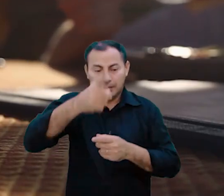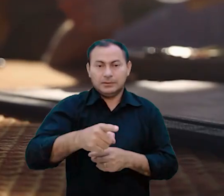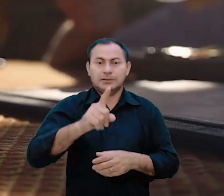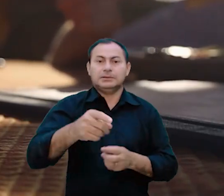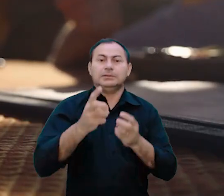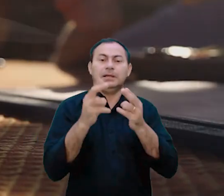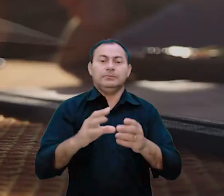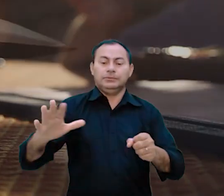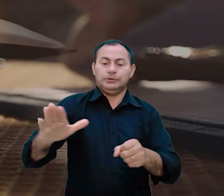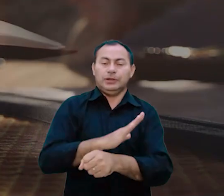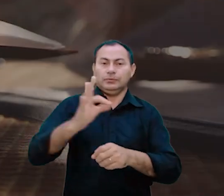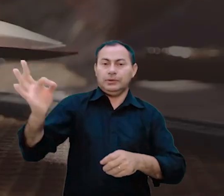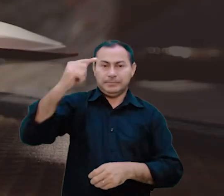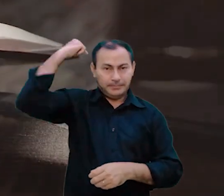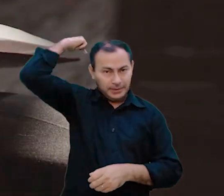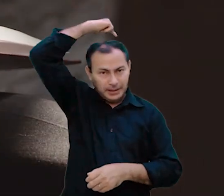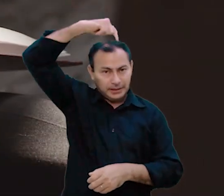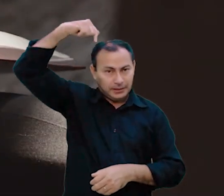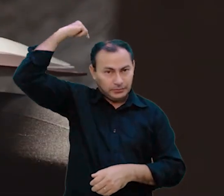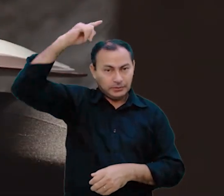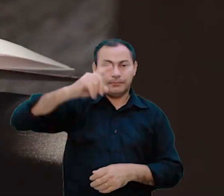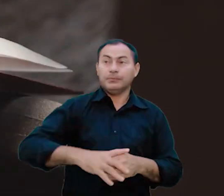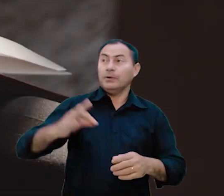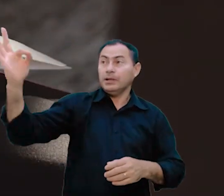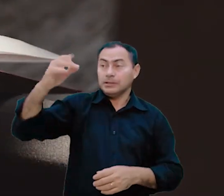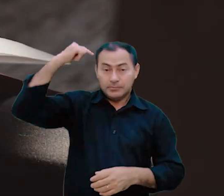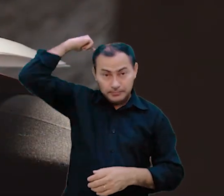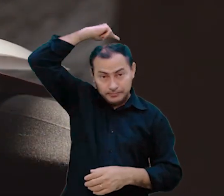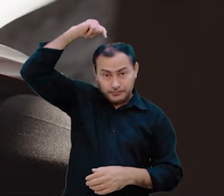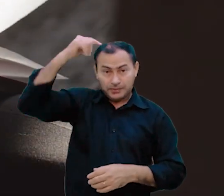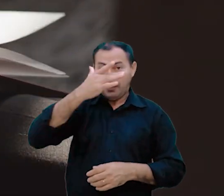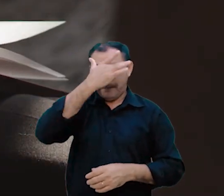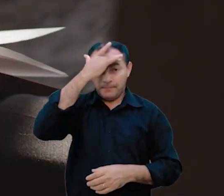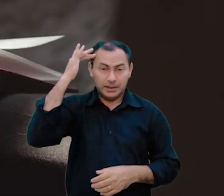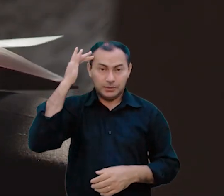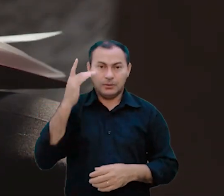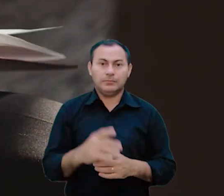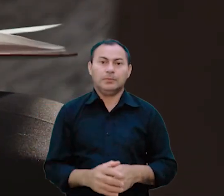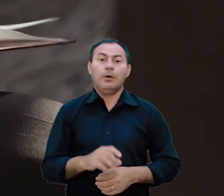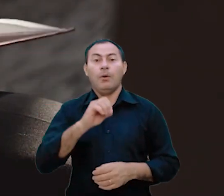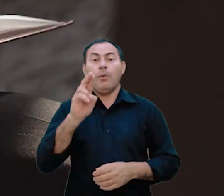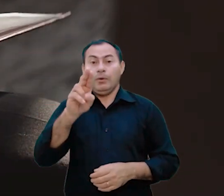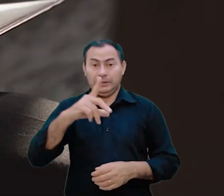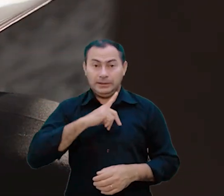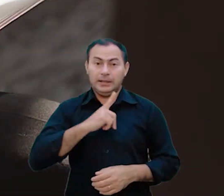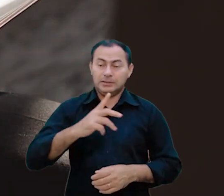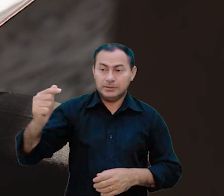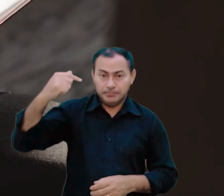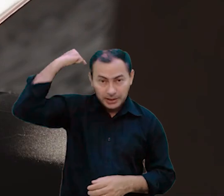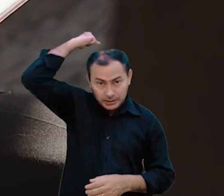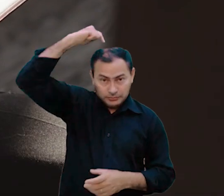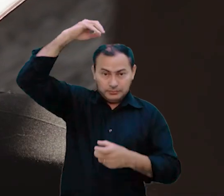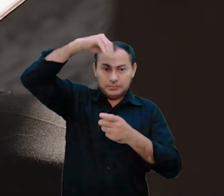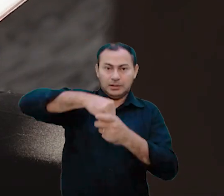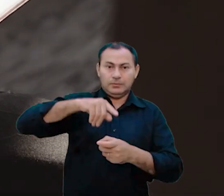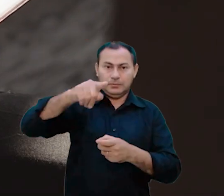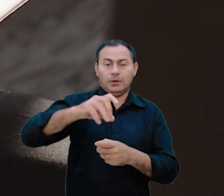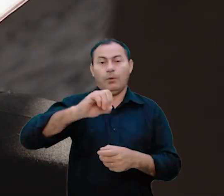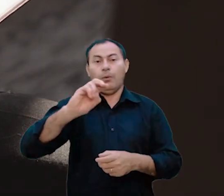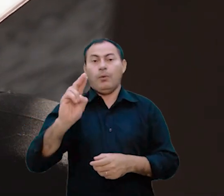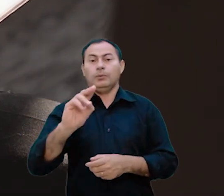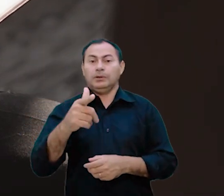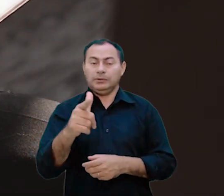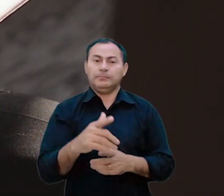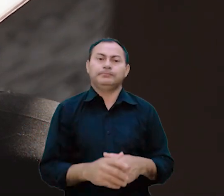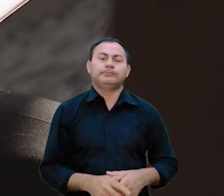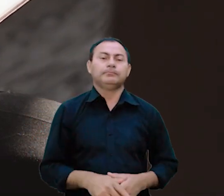quando nos manda sermos cheios do Espírito. O Espírito Santo é uma pessoa e ou você tem o Espírito Santo dentro de